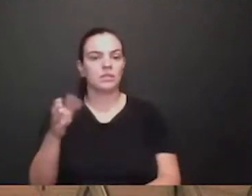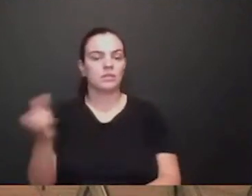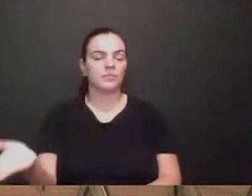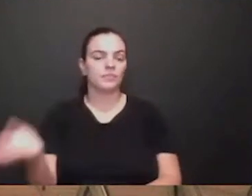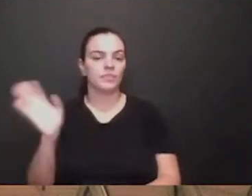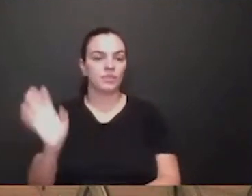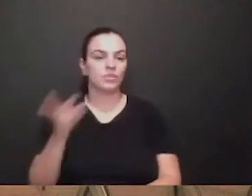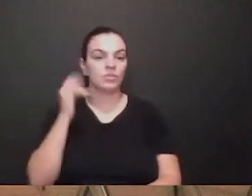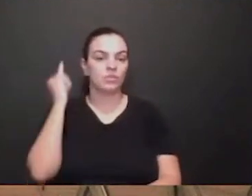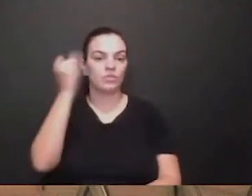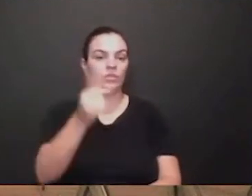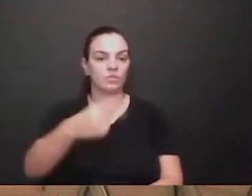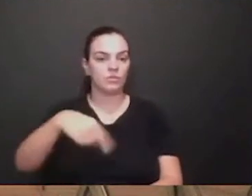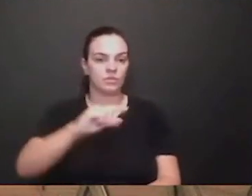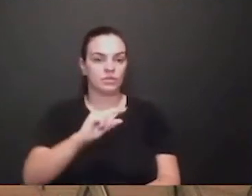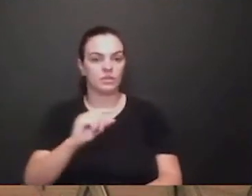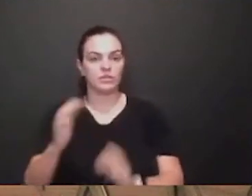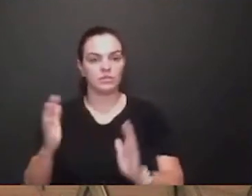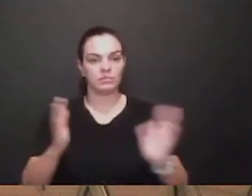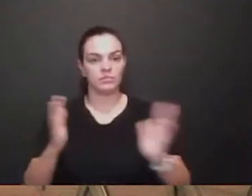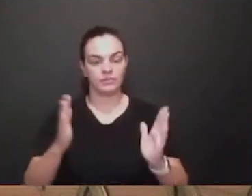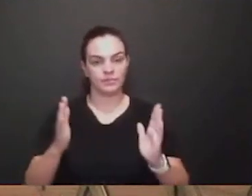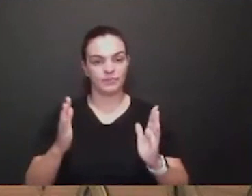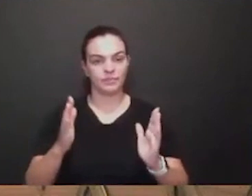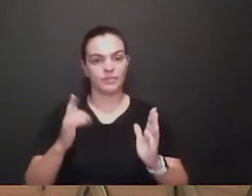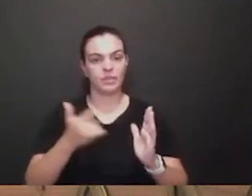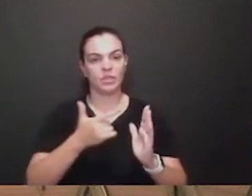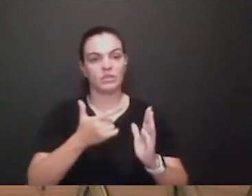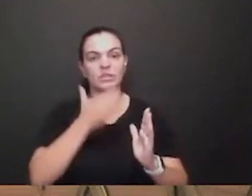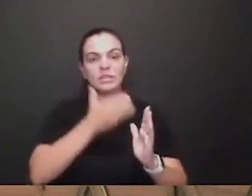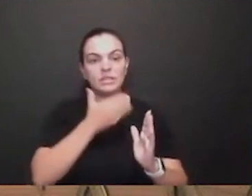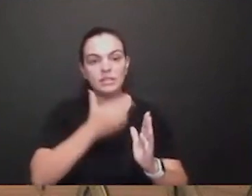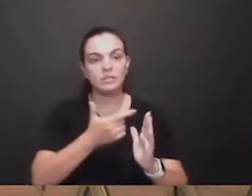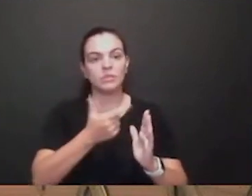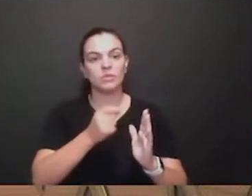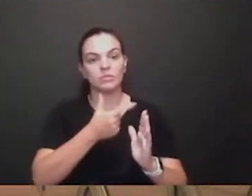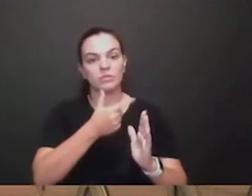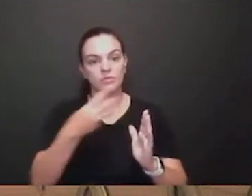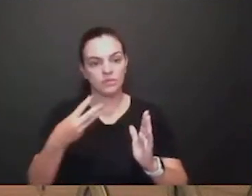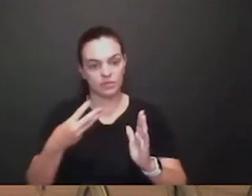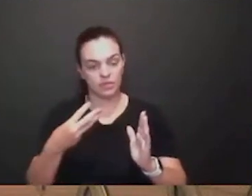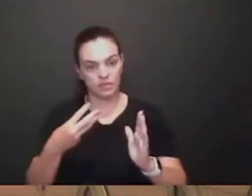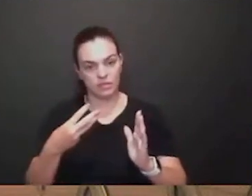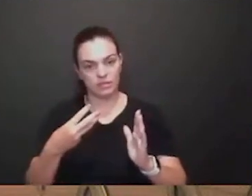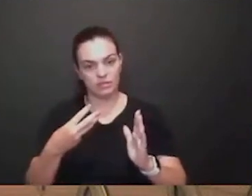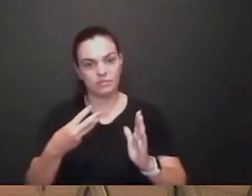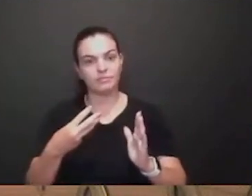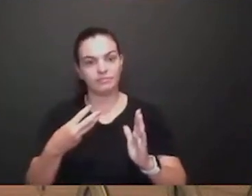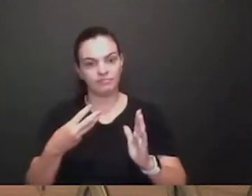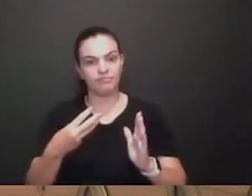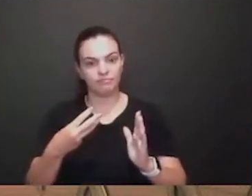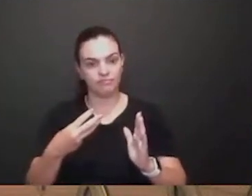a temporalidade é dezembro de 2023, as ações que tem aqui. como se trata de final de gestão,